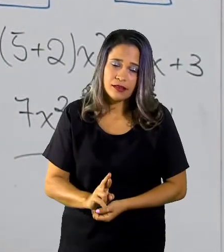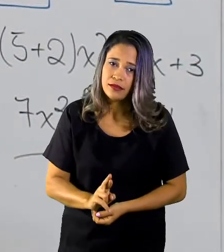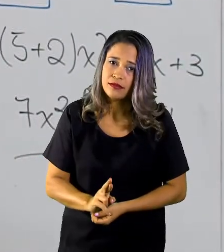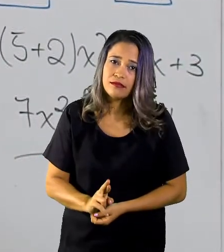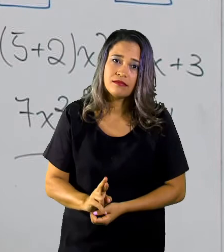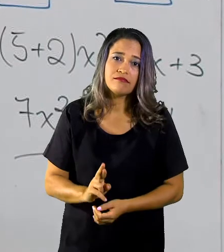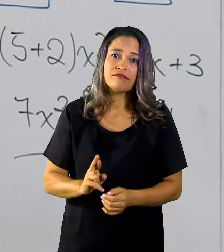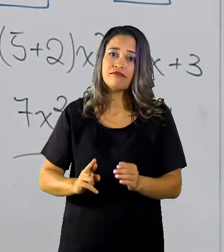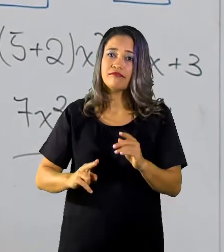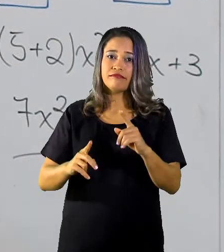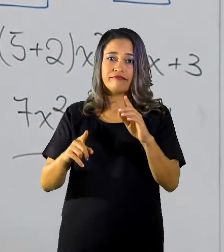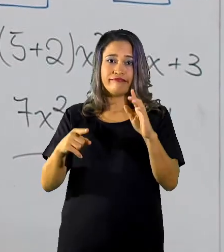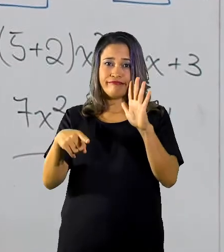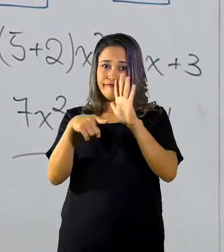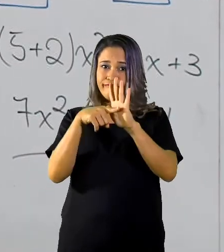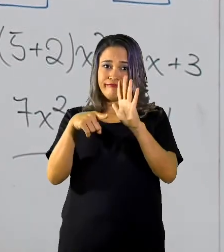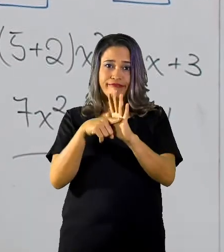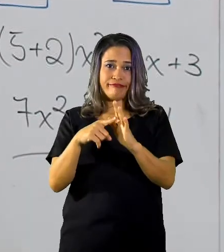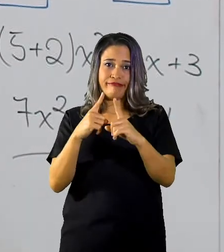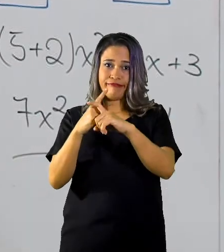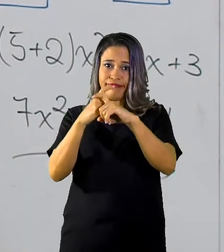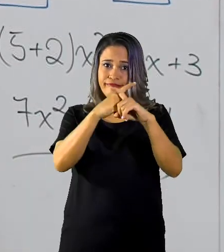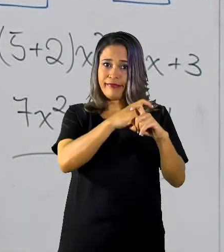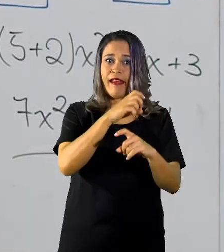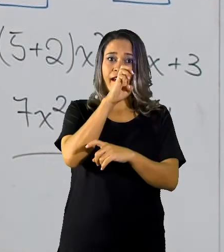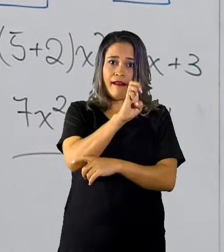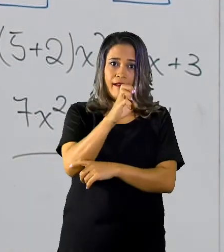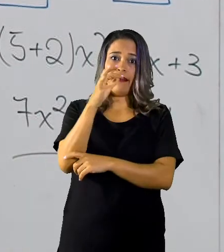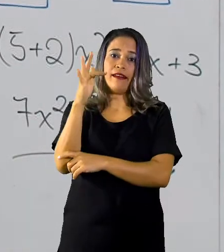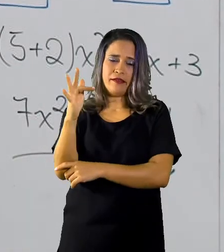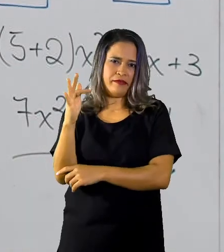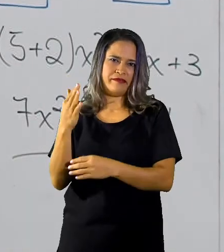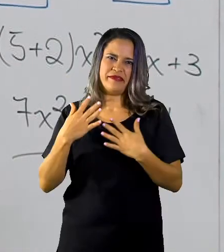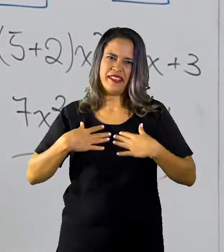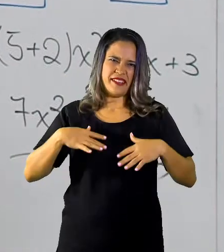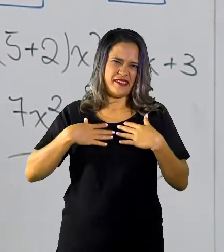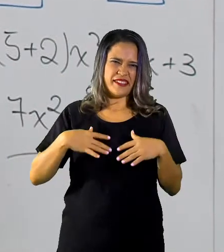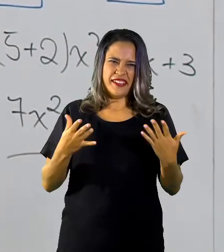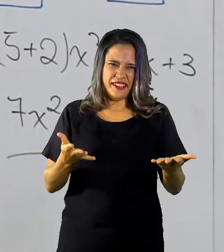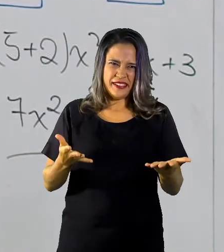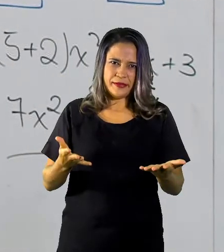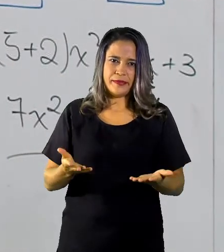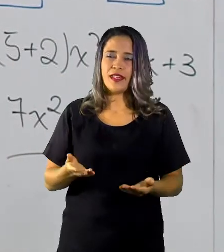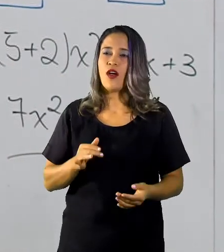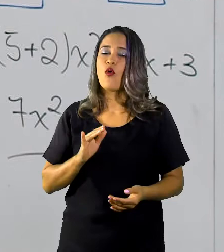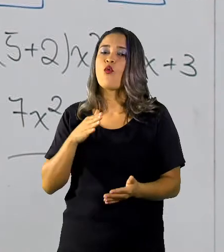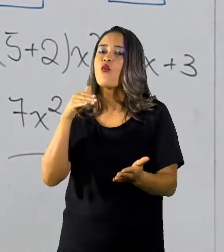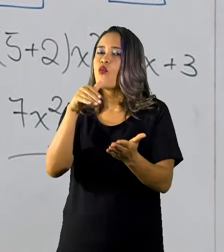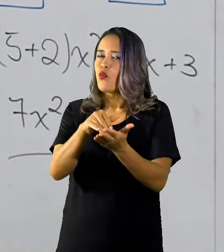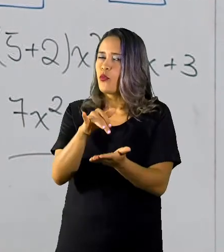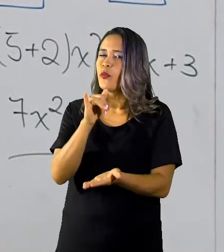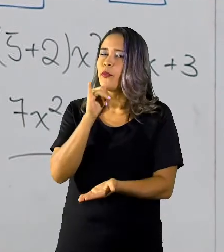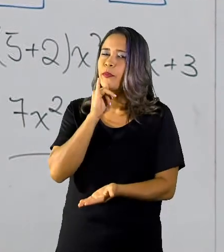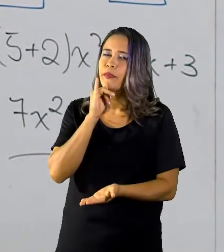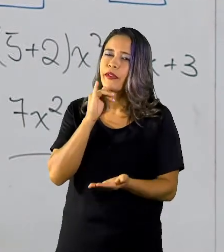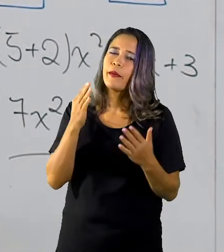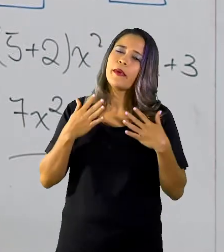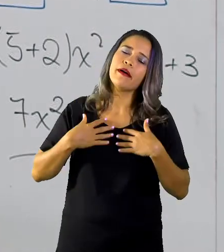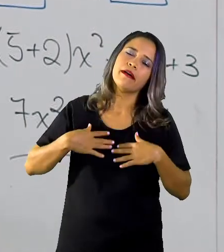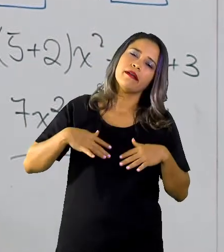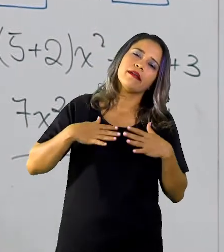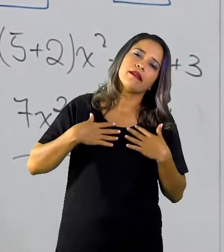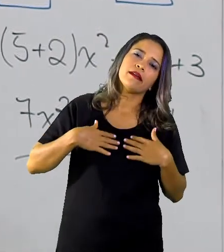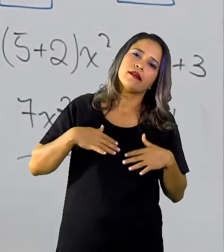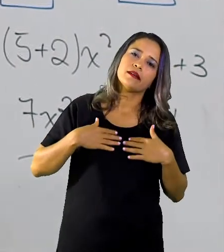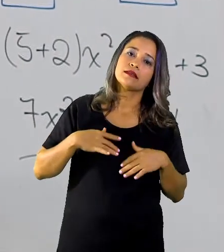dos polinômios E e F. Tranquilo, né, pessoal? Eu tenho, então, um último exemplo. Ele é bem tranquilo, só que a gente vai dar